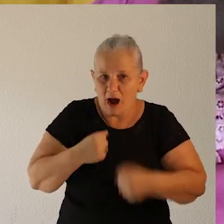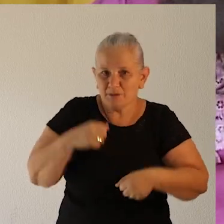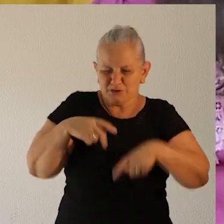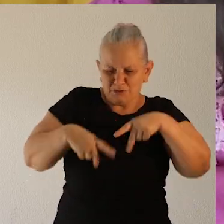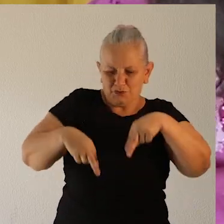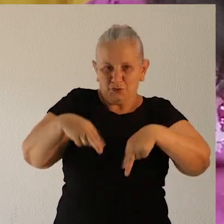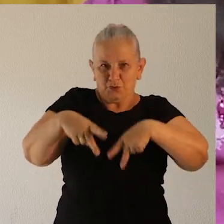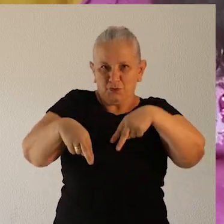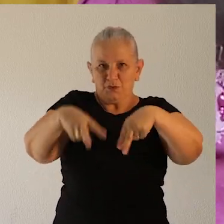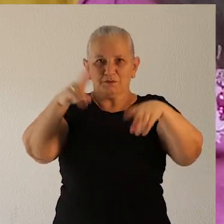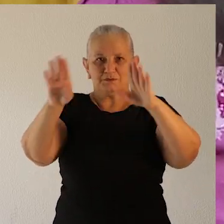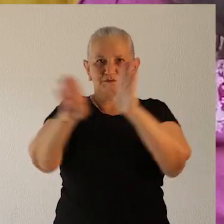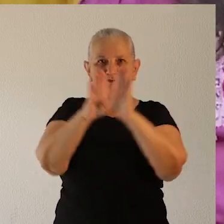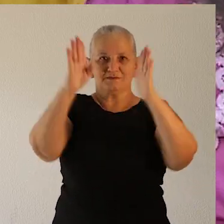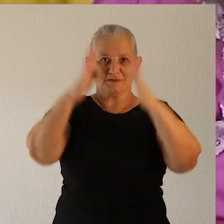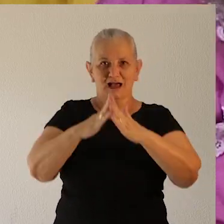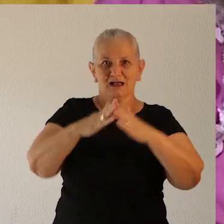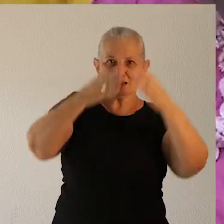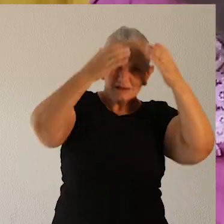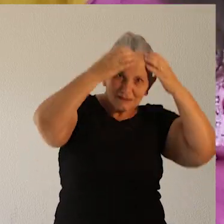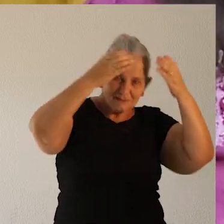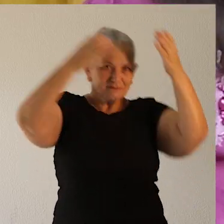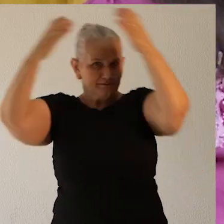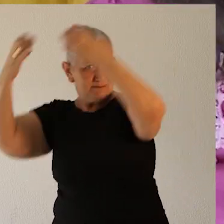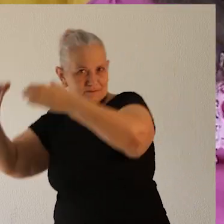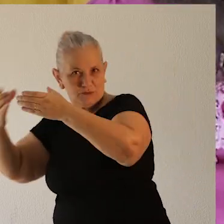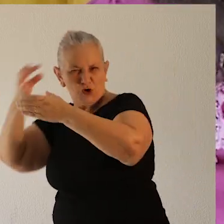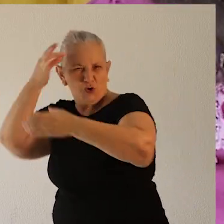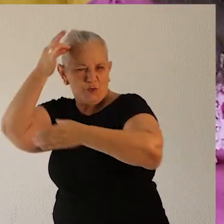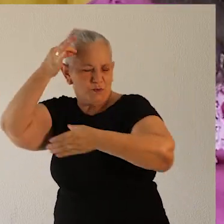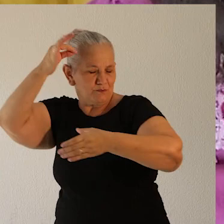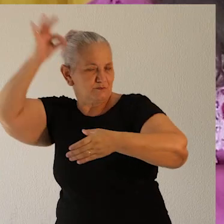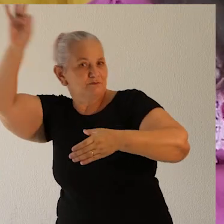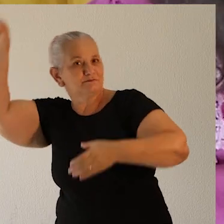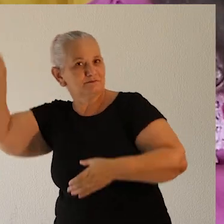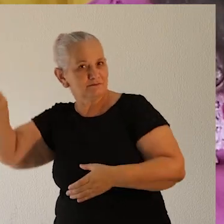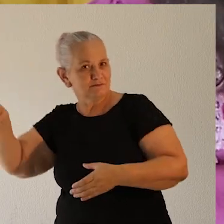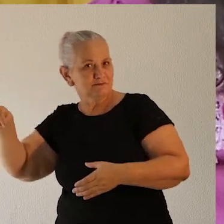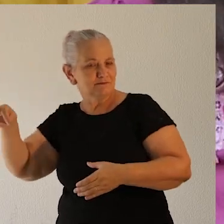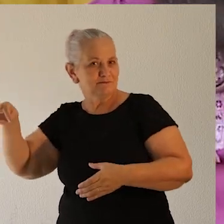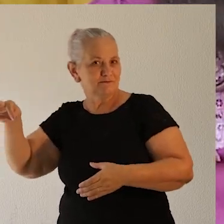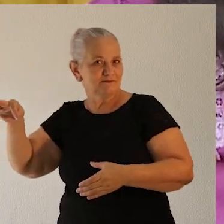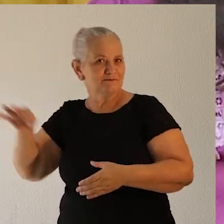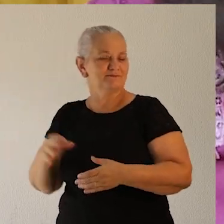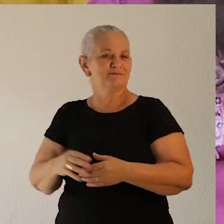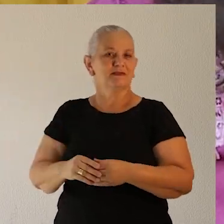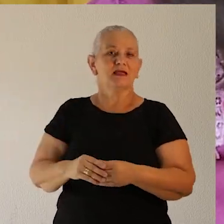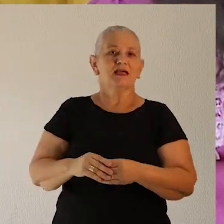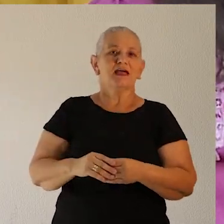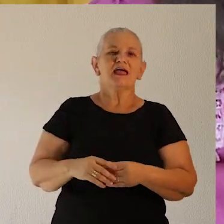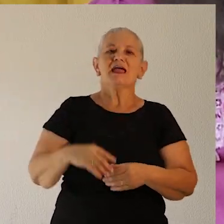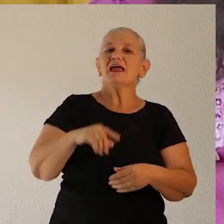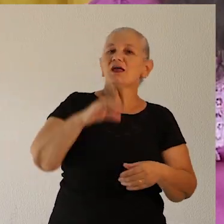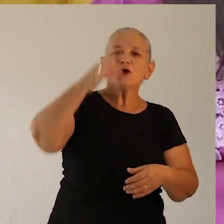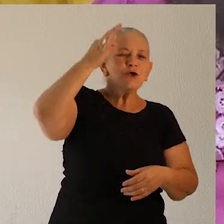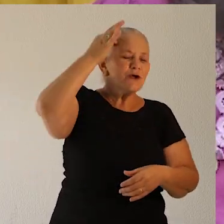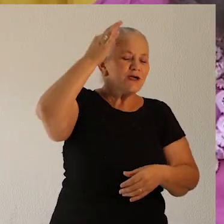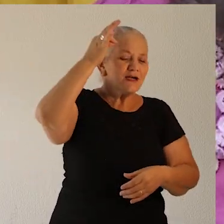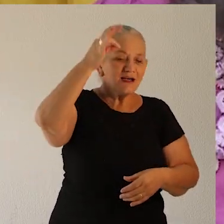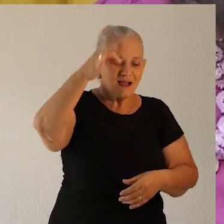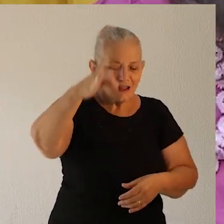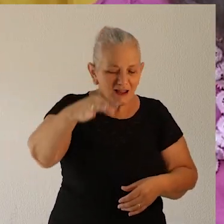ver se chegava a casa e tirava o tal caracol do chapéu, saindo de lá e caindo o